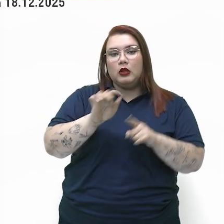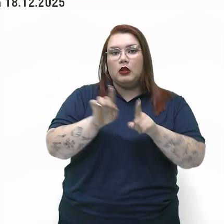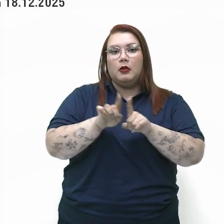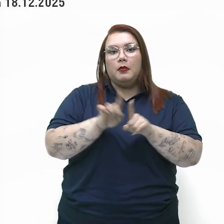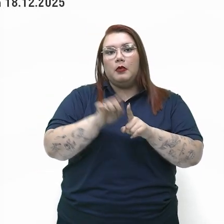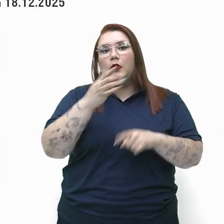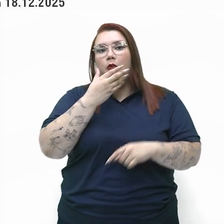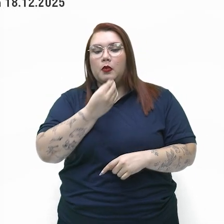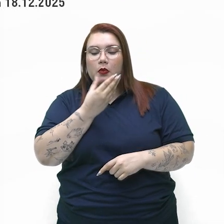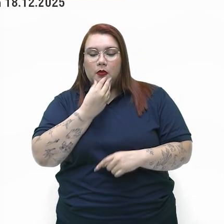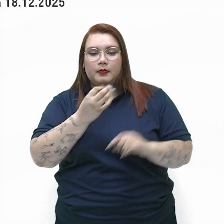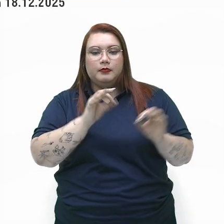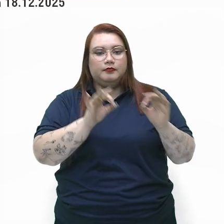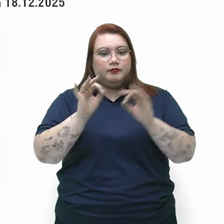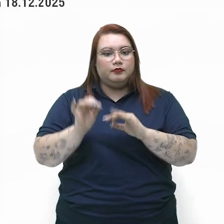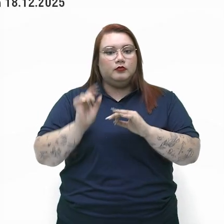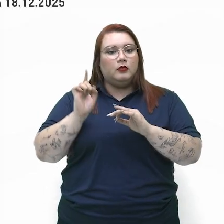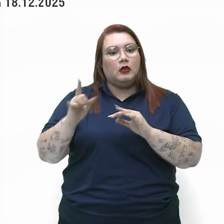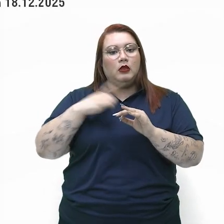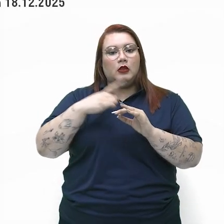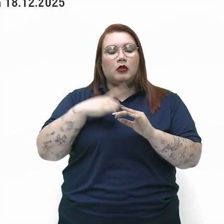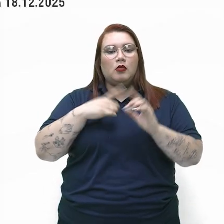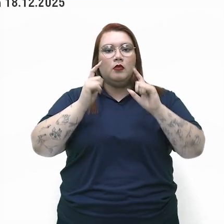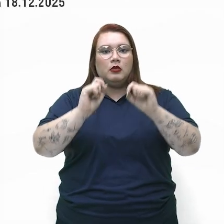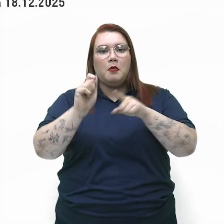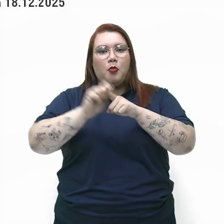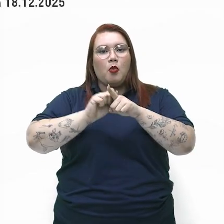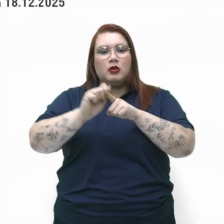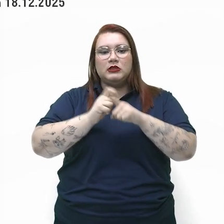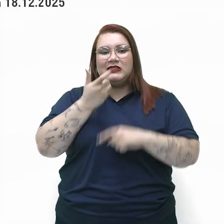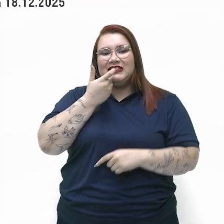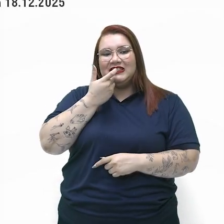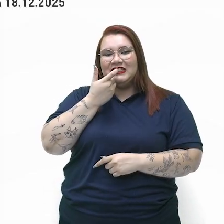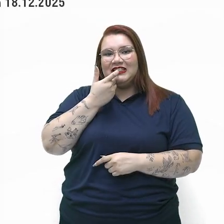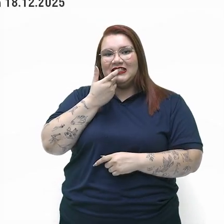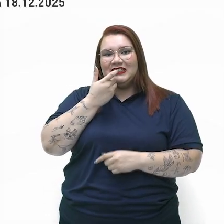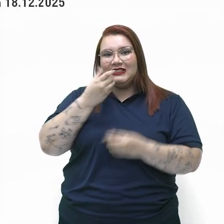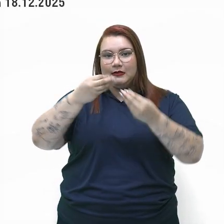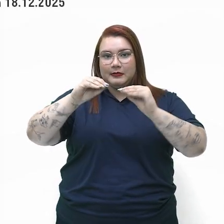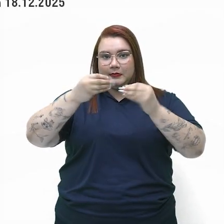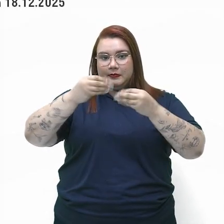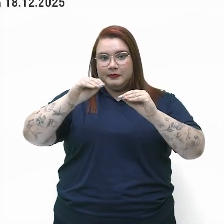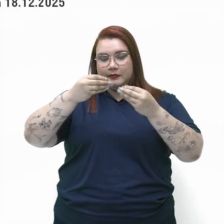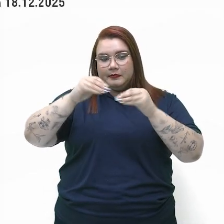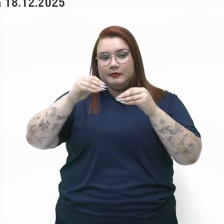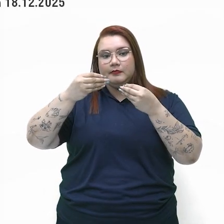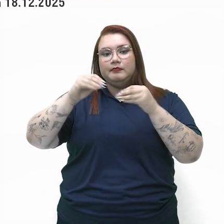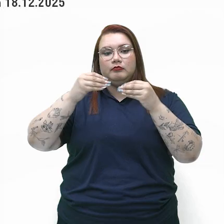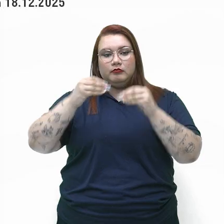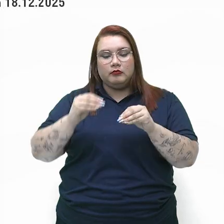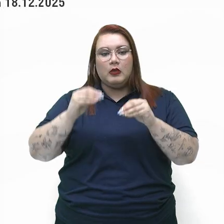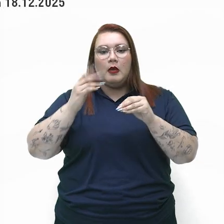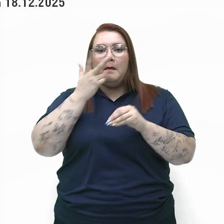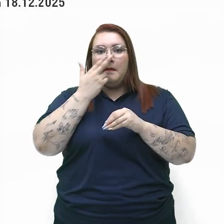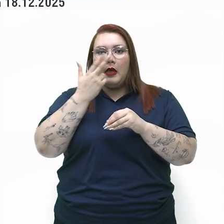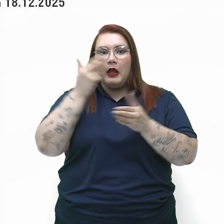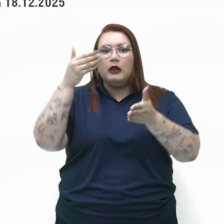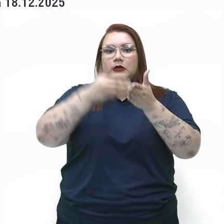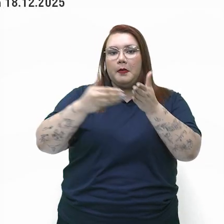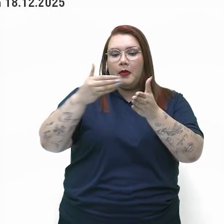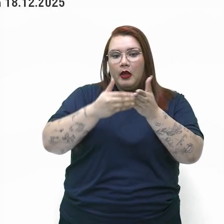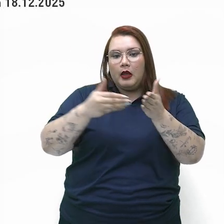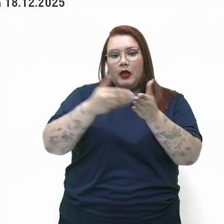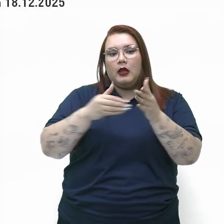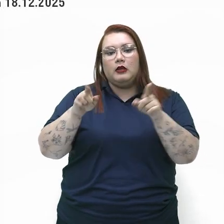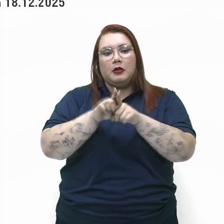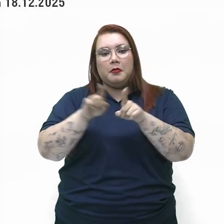tanto masculino quanto feminino. Eles são de natureza de látex, né, a natureza química deles, a composição. Atuam